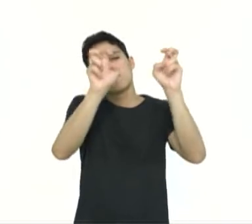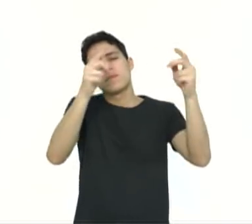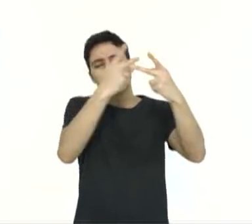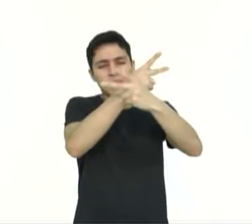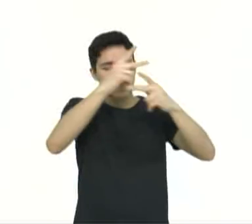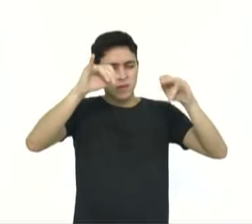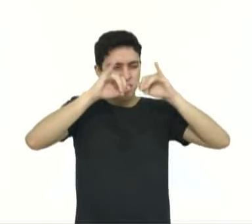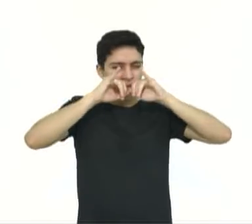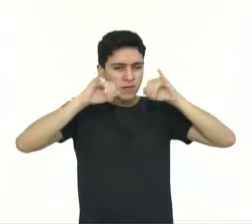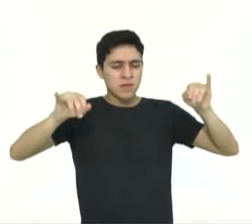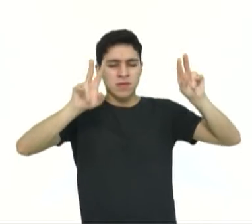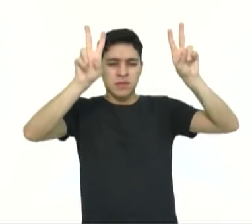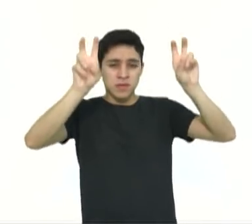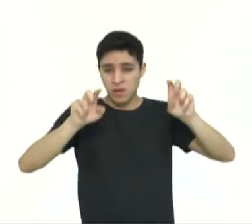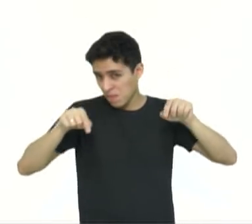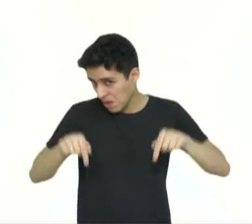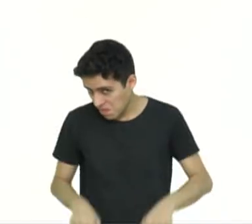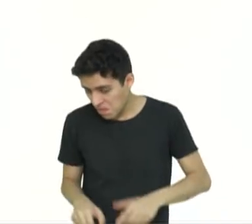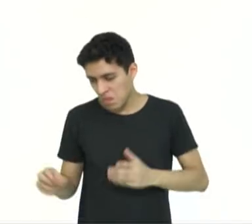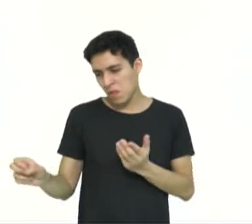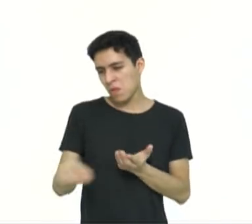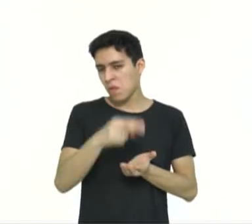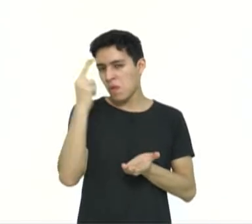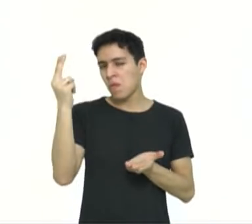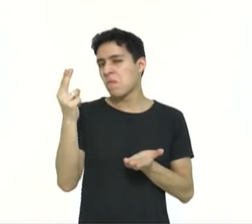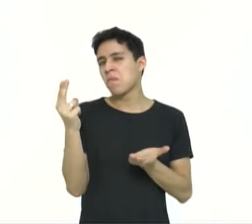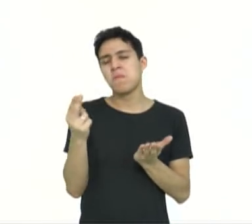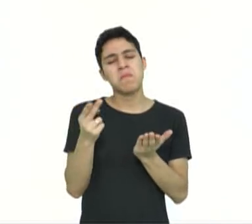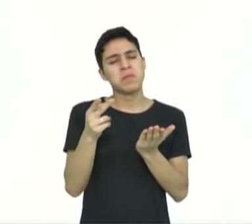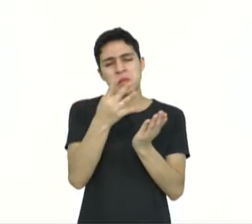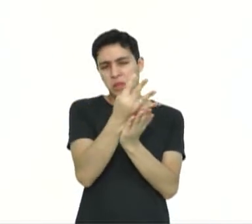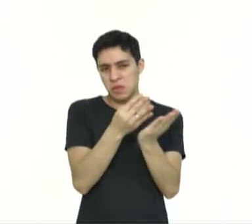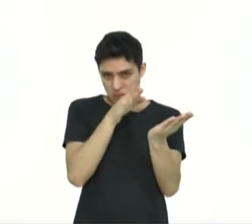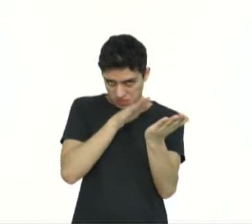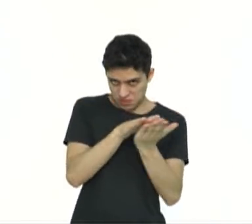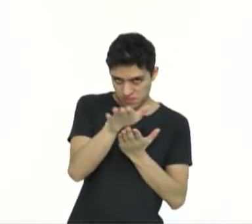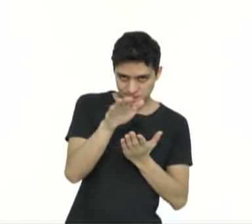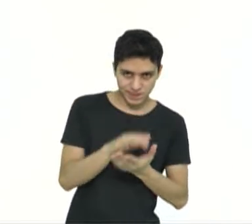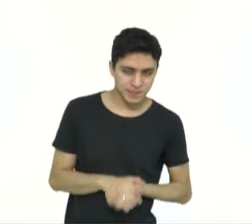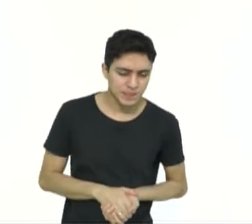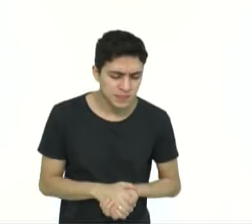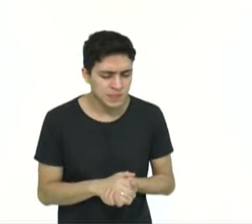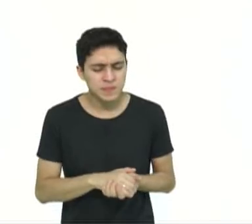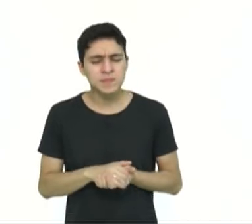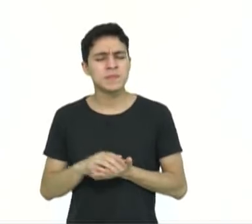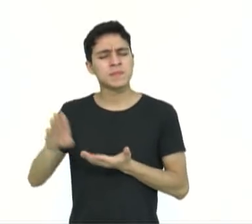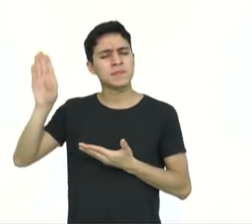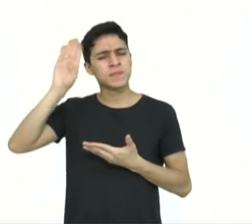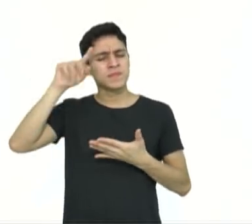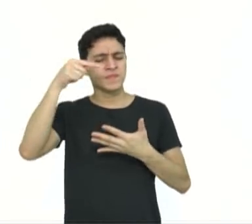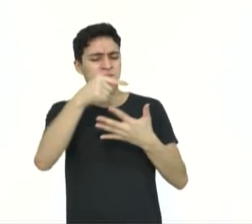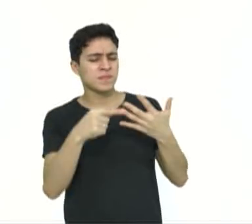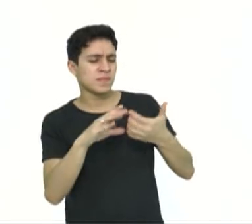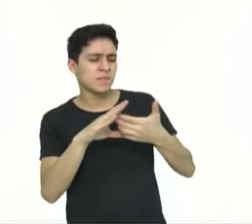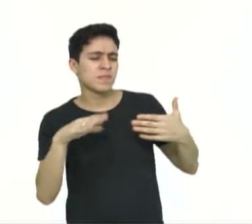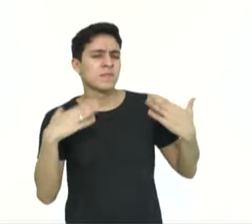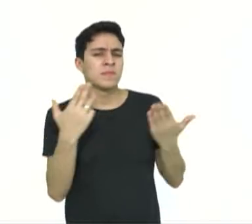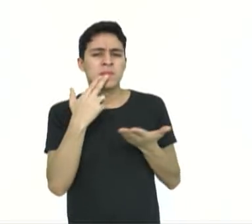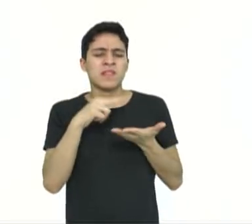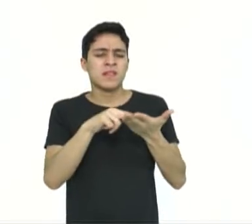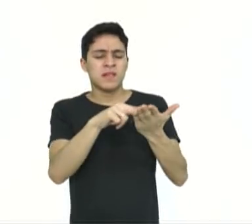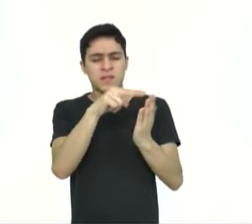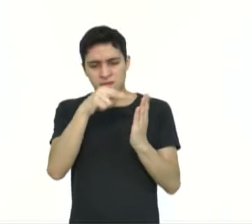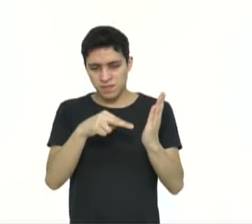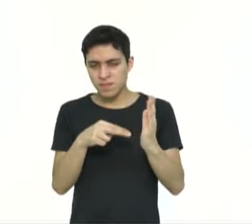notícia, tema atual ou artigo publicado. As principais características da carta do leitor: